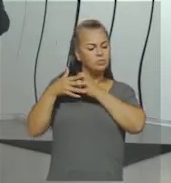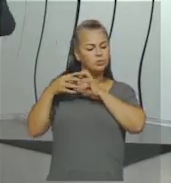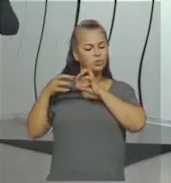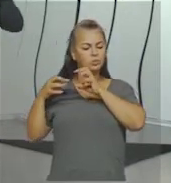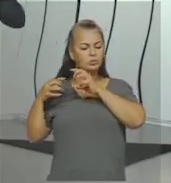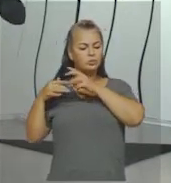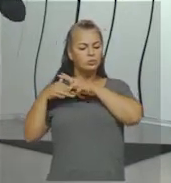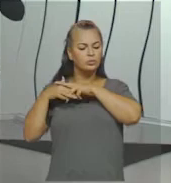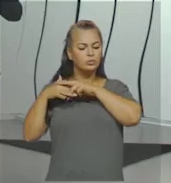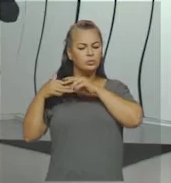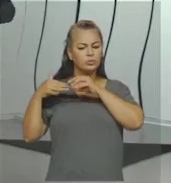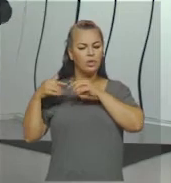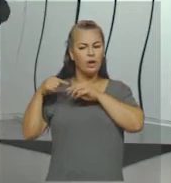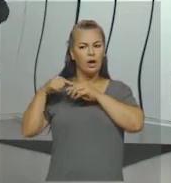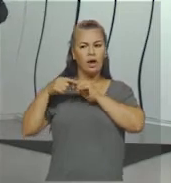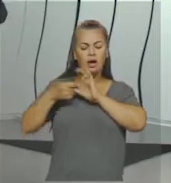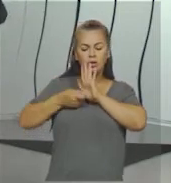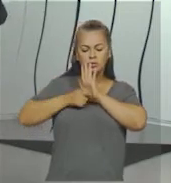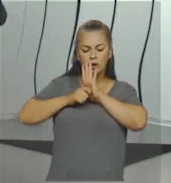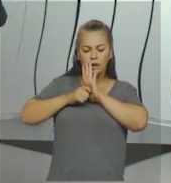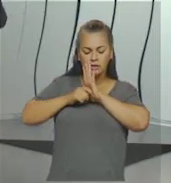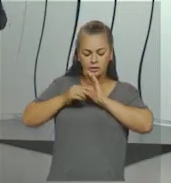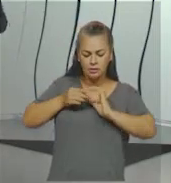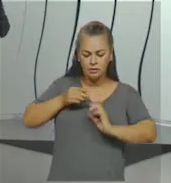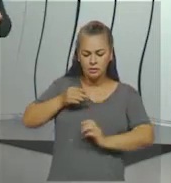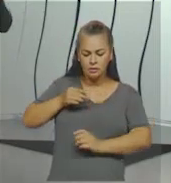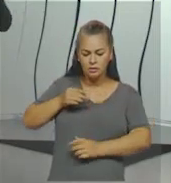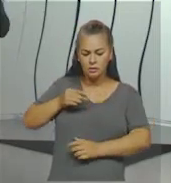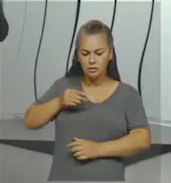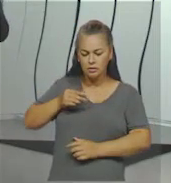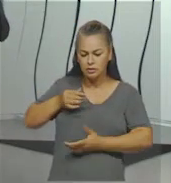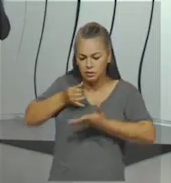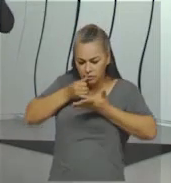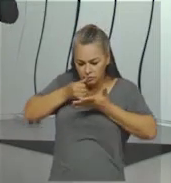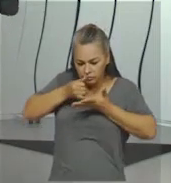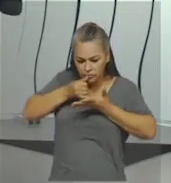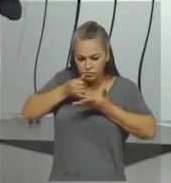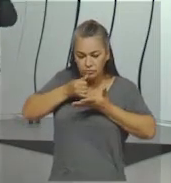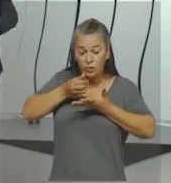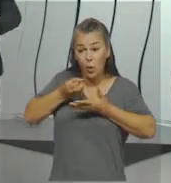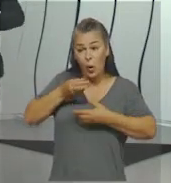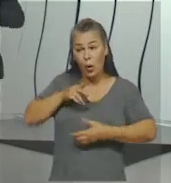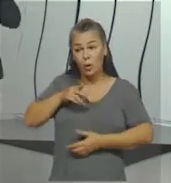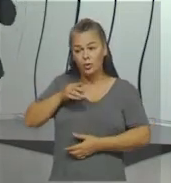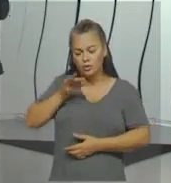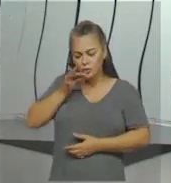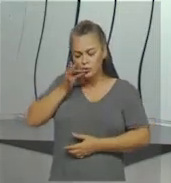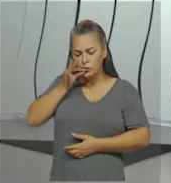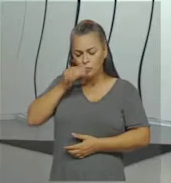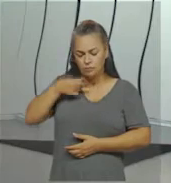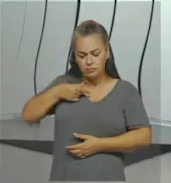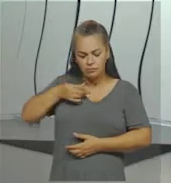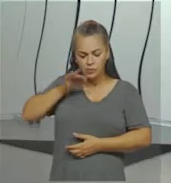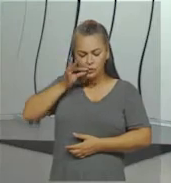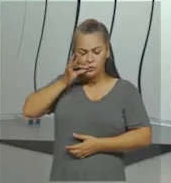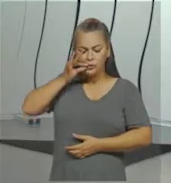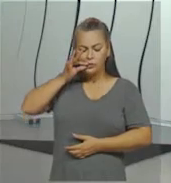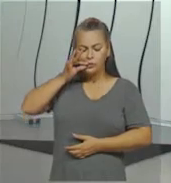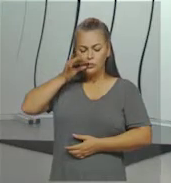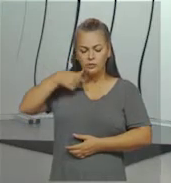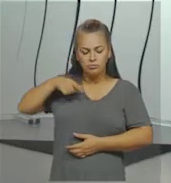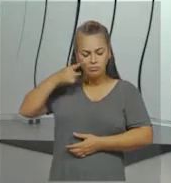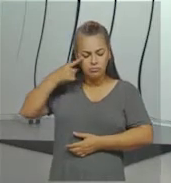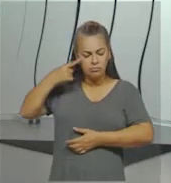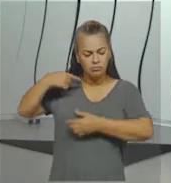agir, bloqueando alguns neurotransmissores, que são essas substâncias, ou potencializando a